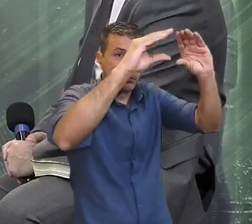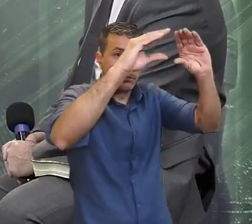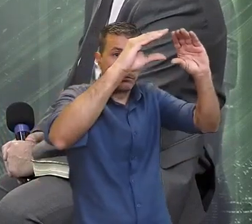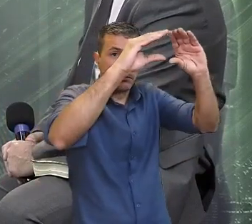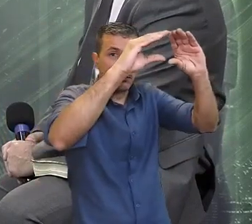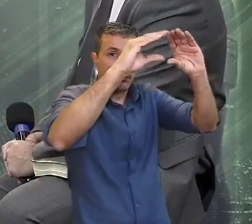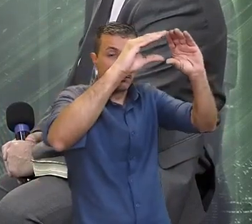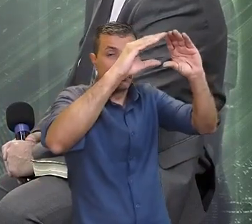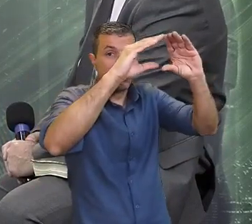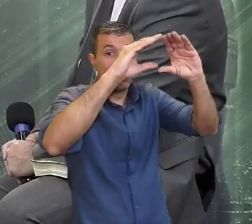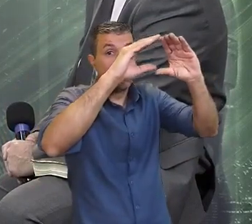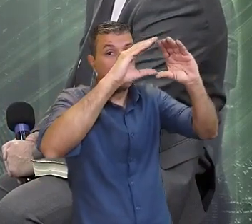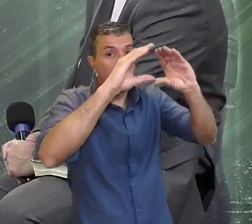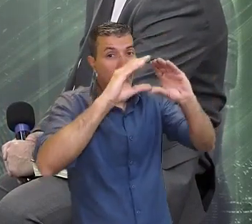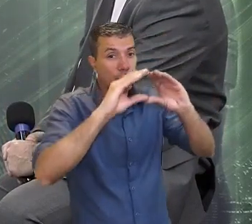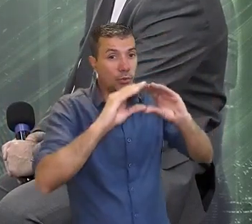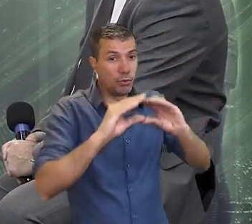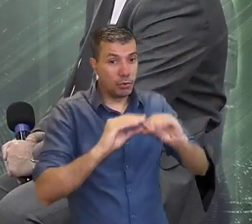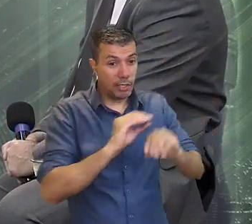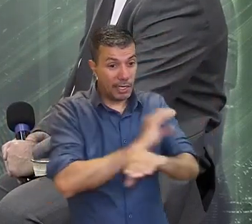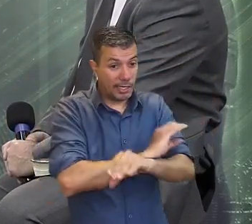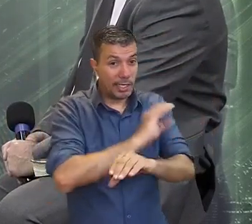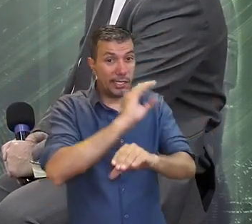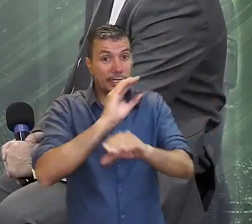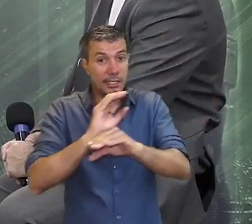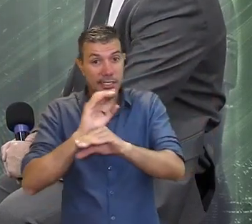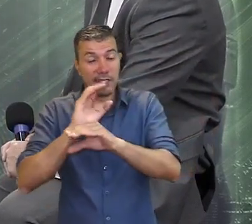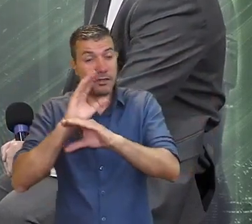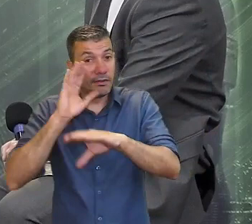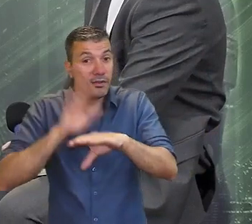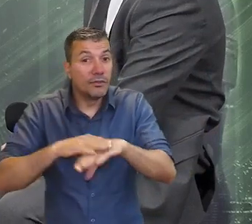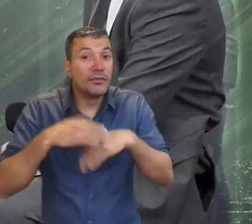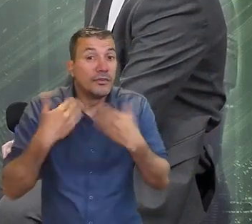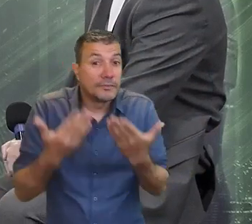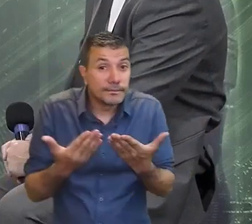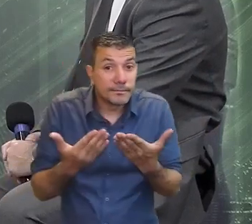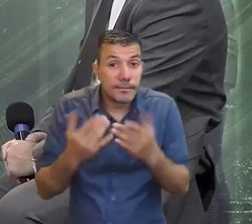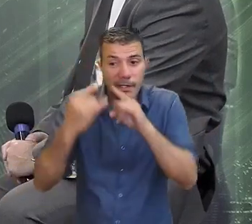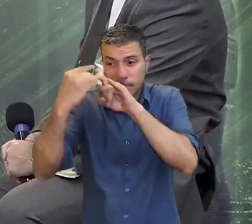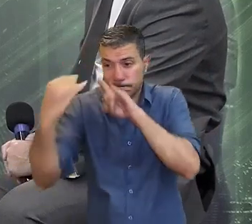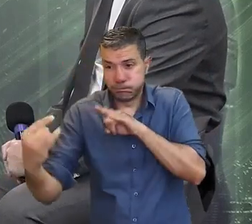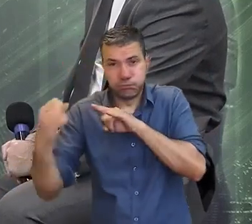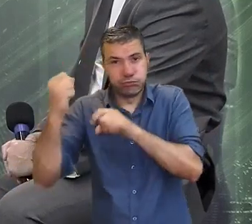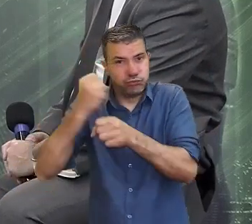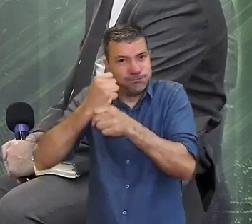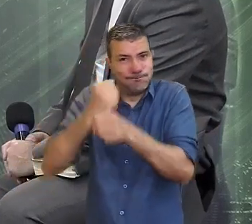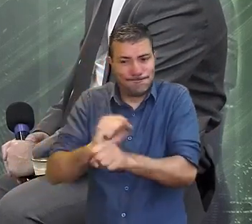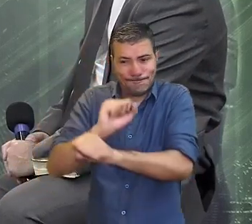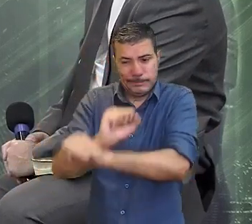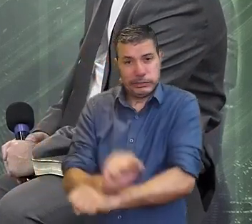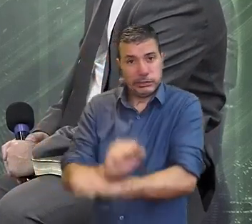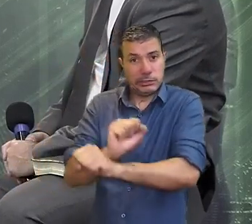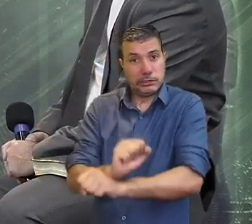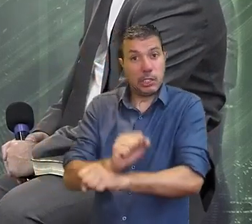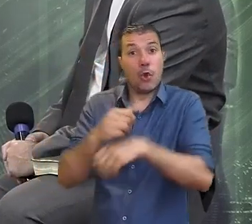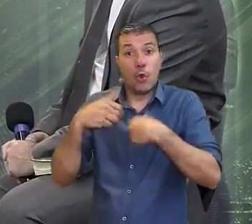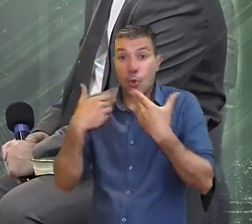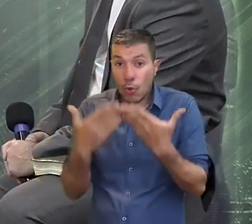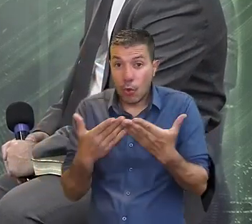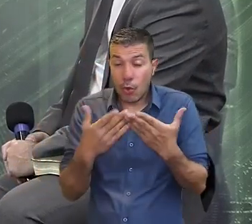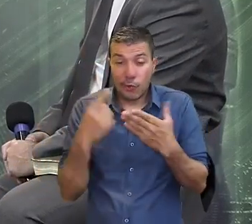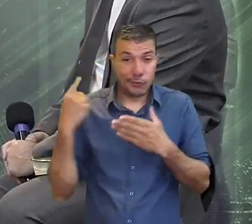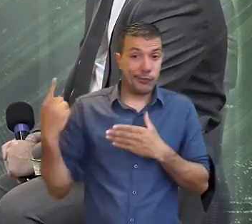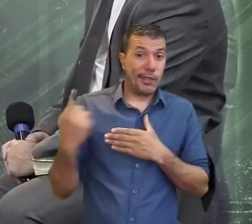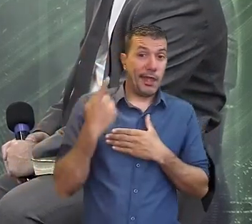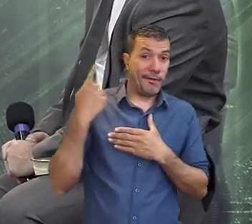jornada. Mas quando finalmente chegaram a Canaã, o tabernáculo foi fixado lá em Siló, como eu mencionei. E quando Davi se